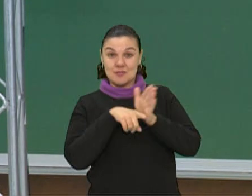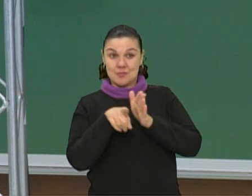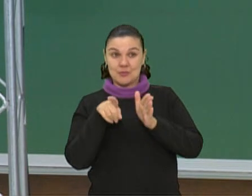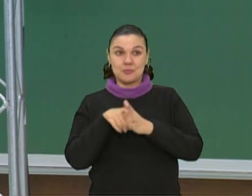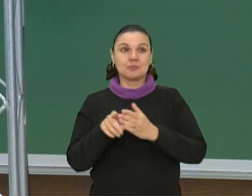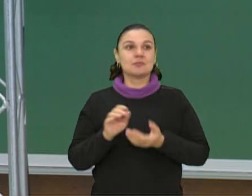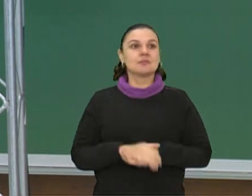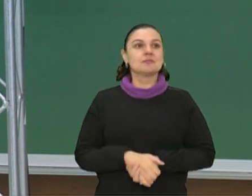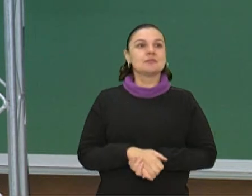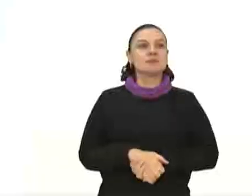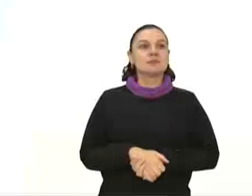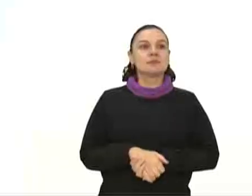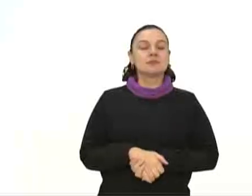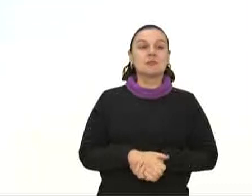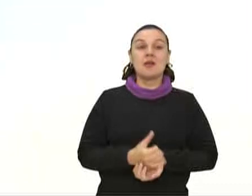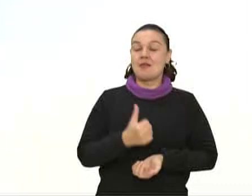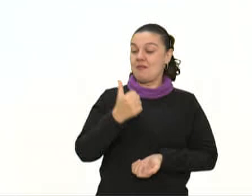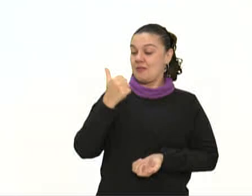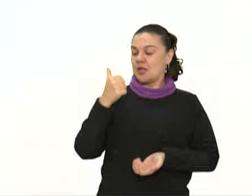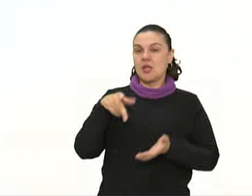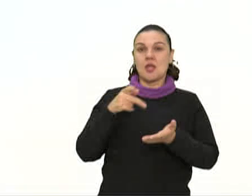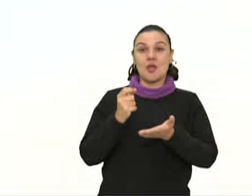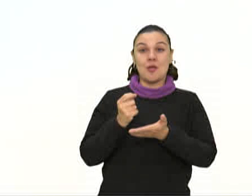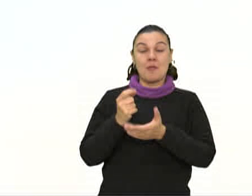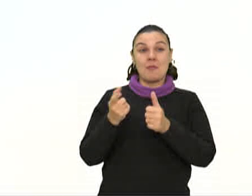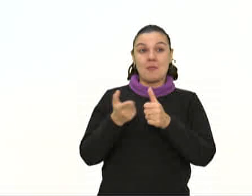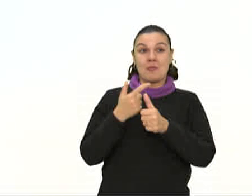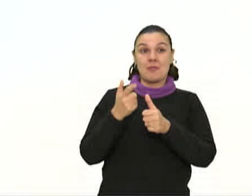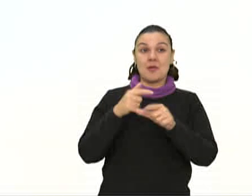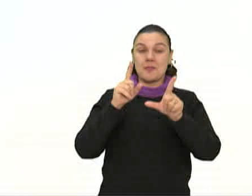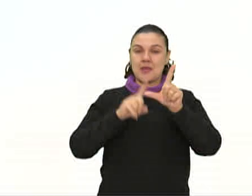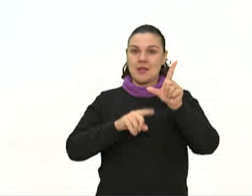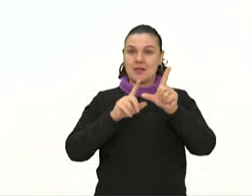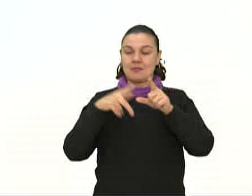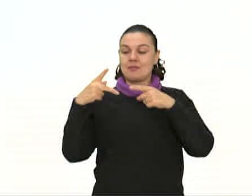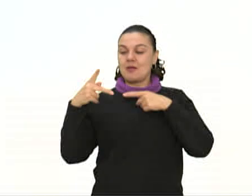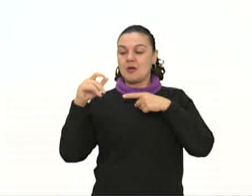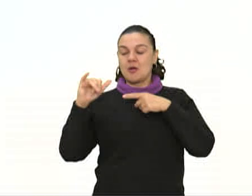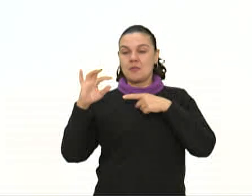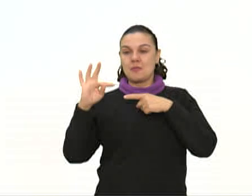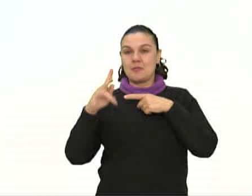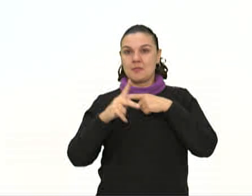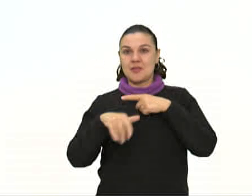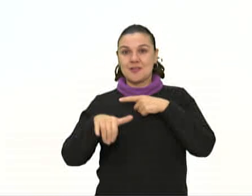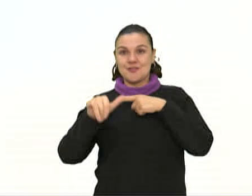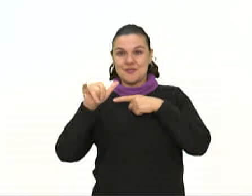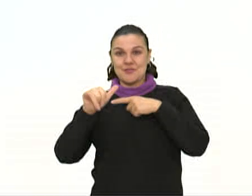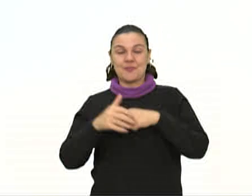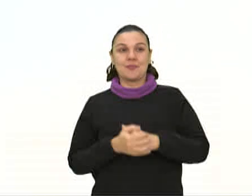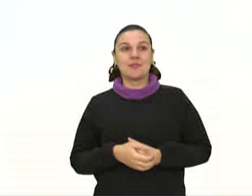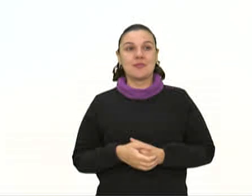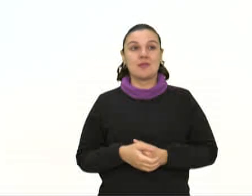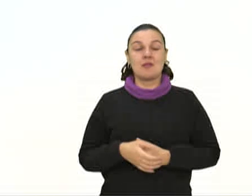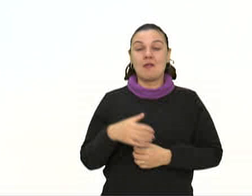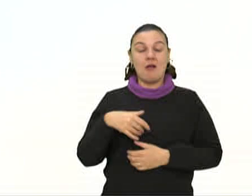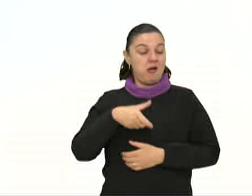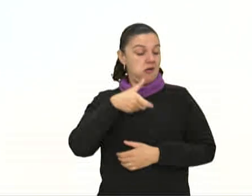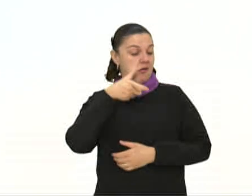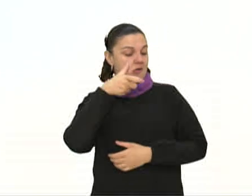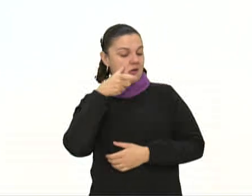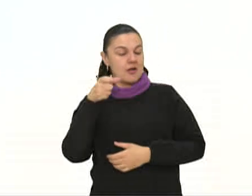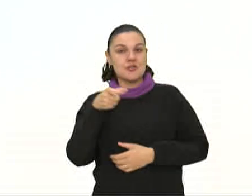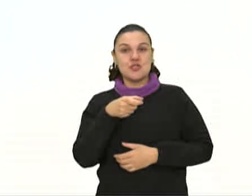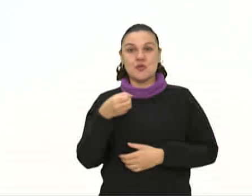questões. Aqui nós temos a primeira letra da música da Pitty, da cantora Pitty, Admirável Chip